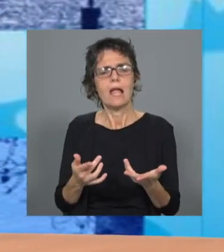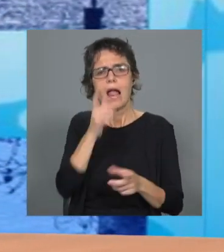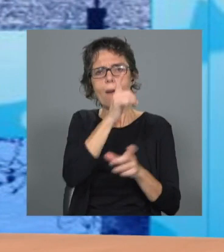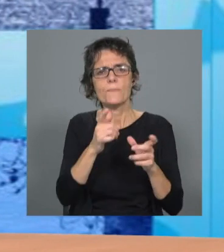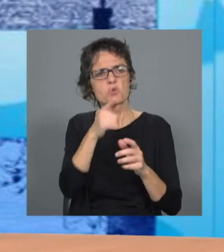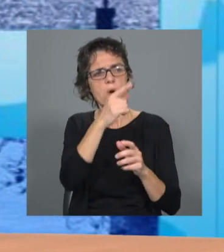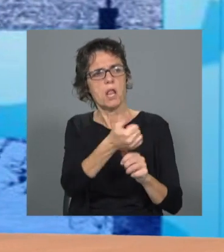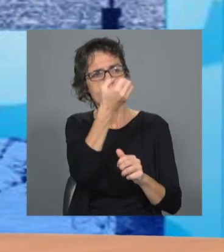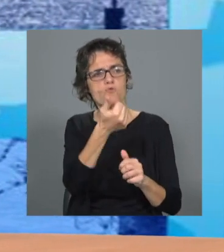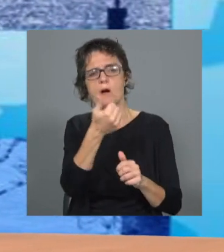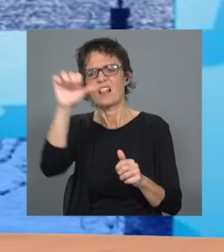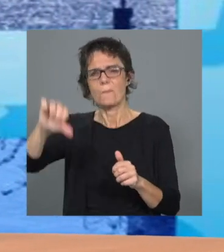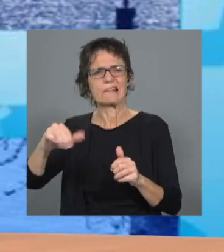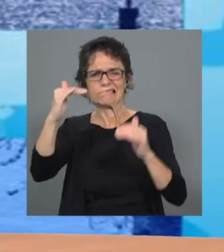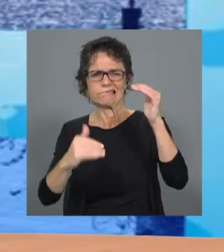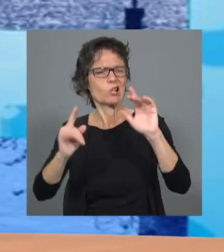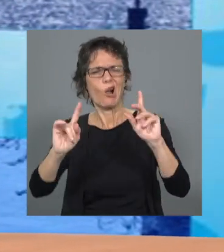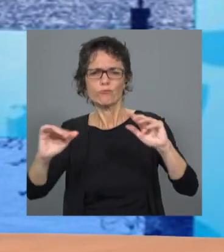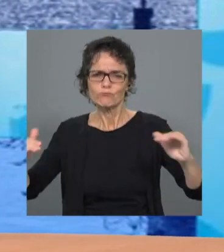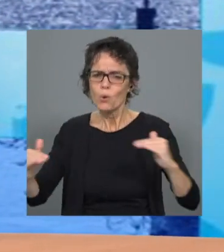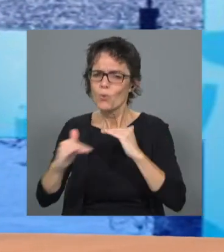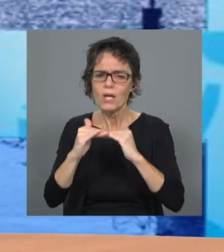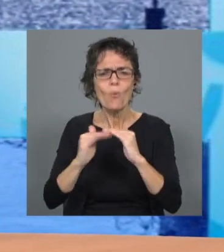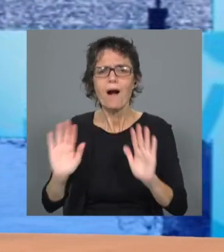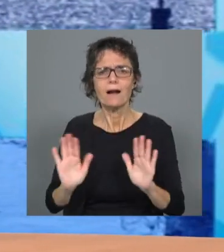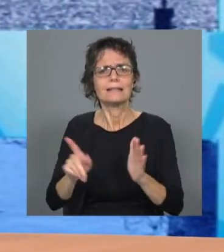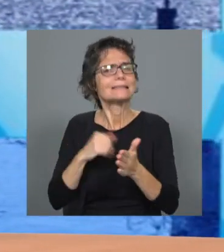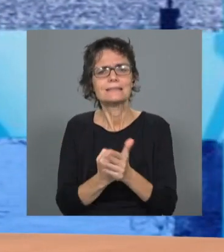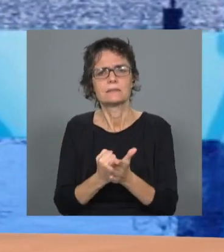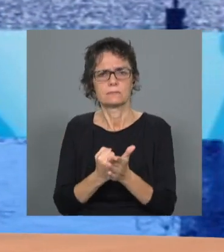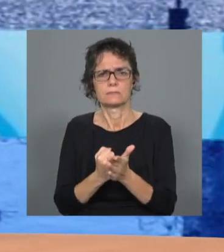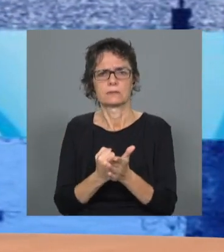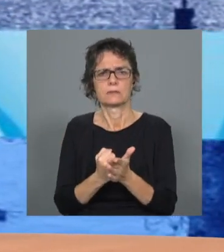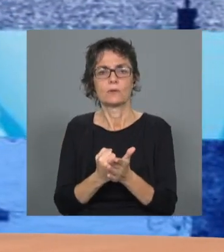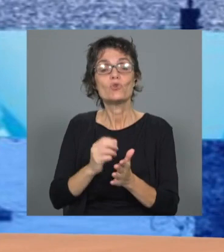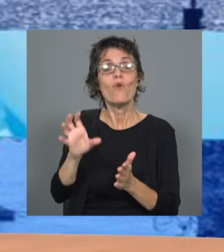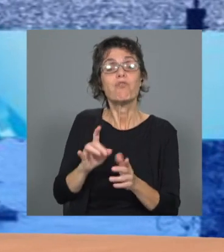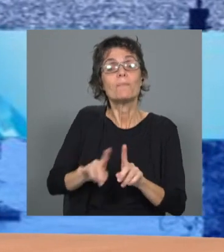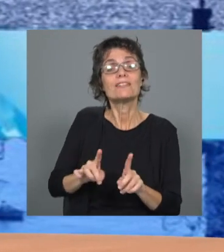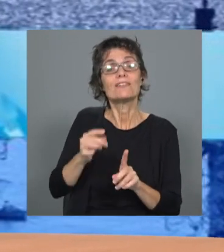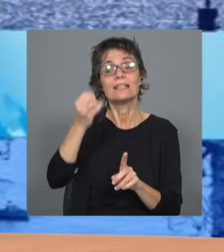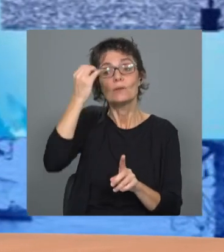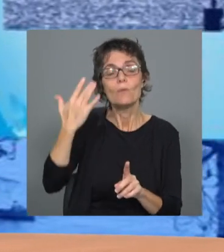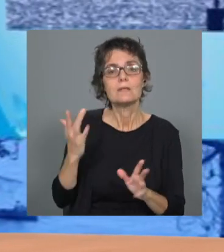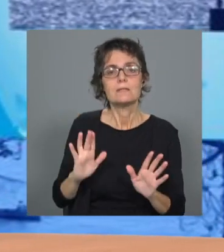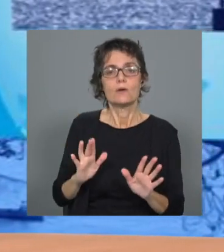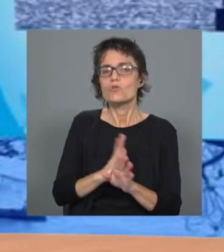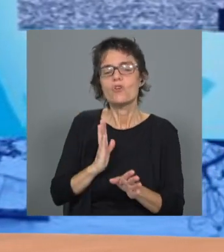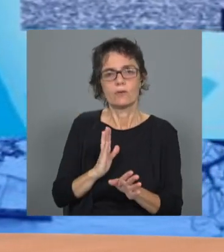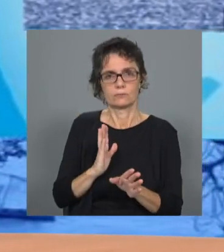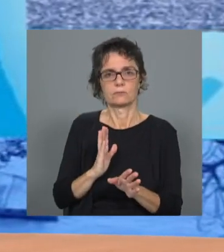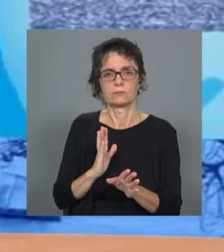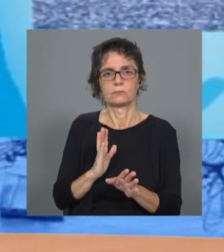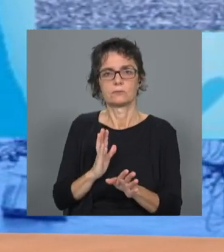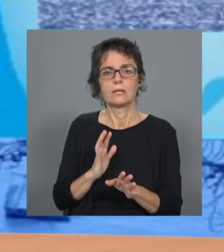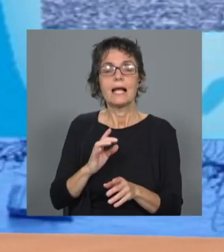tem esses mecanismos. Agora, quem tem também tem que ter a capacidade de compreender isso, aceitar e perceber que exercício é que pode fazer